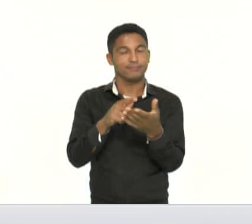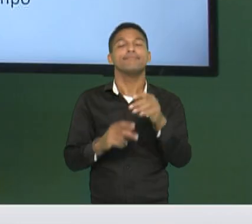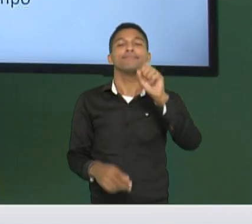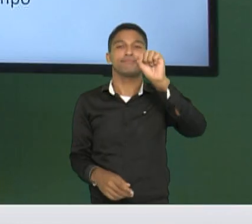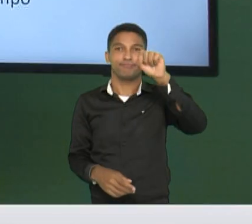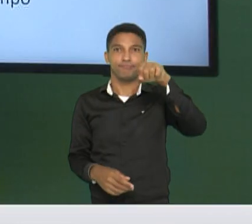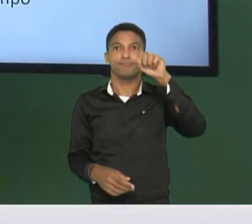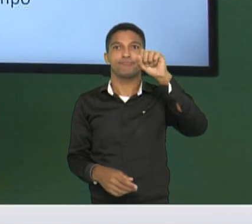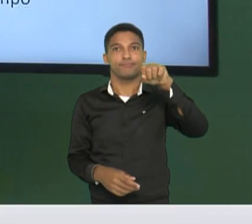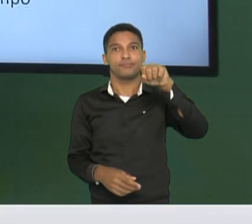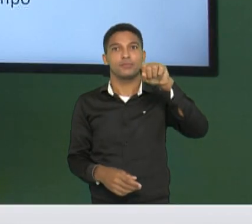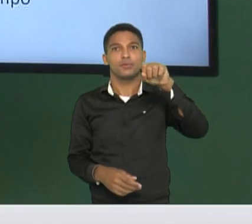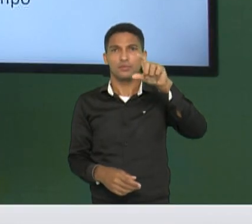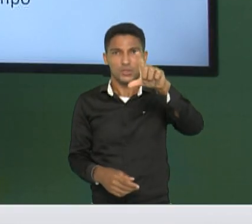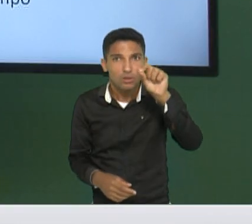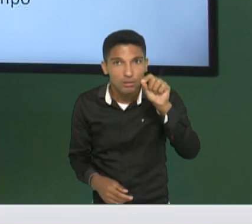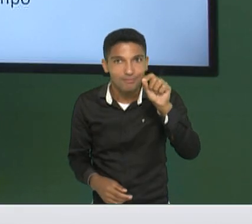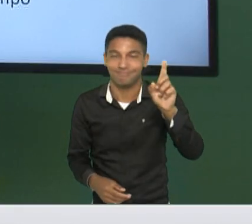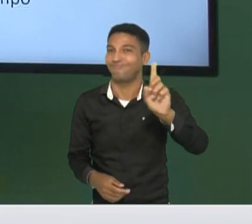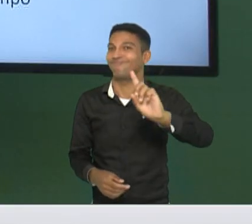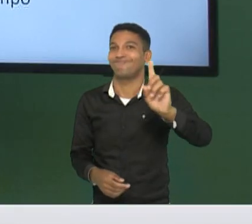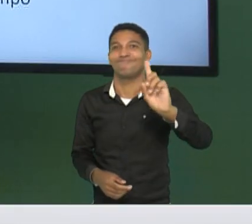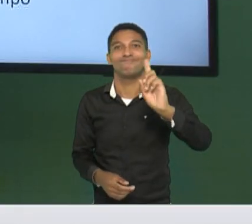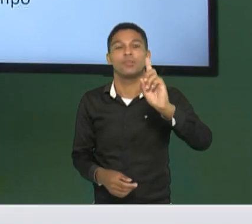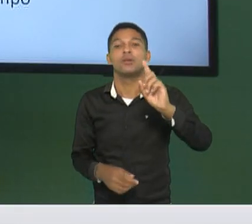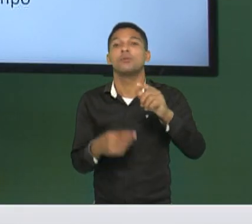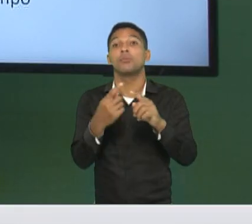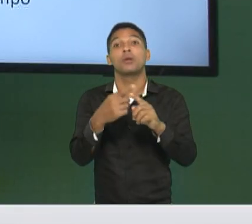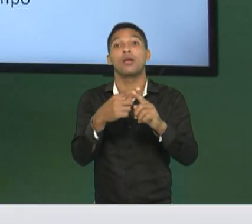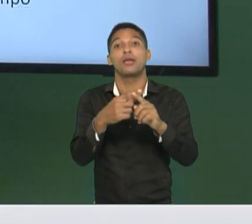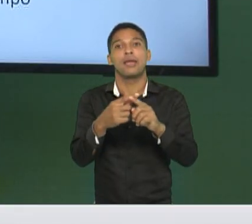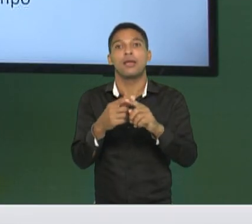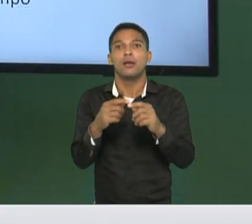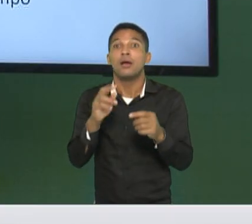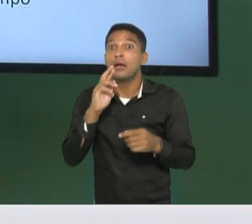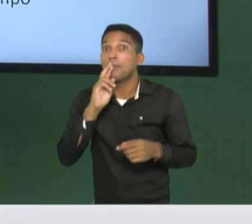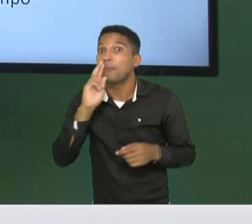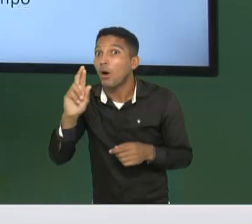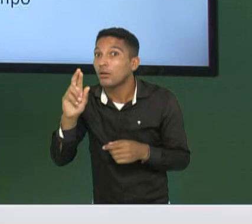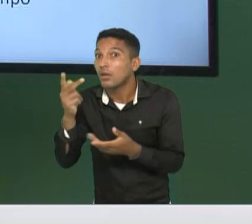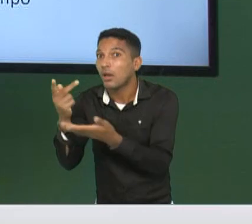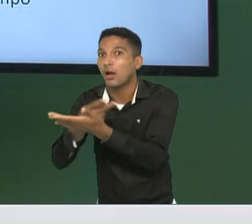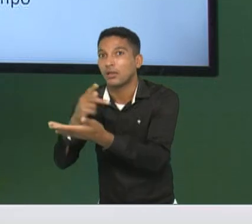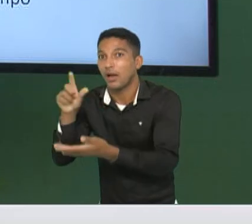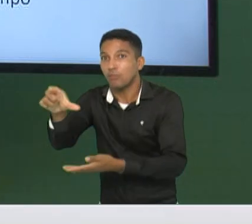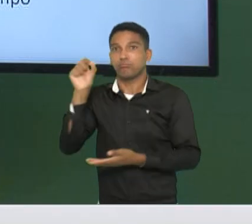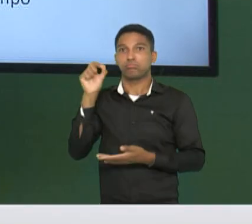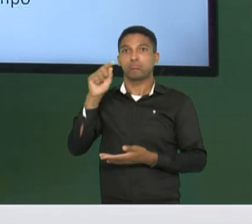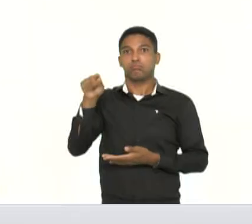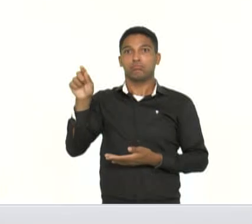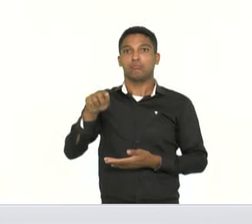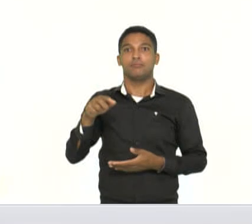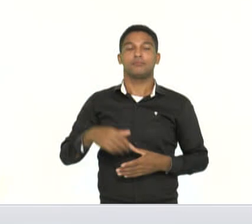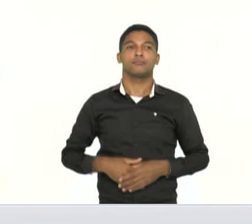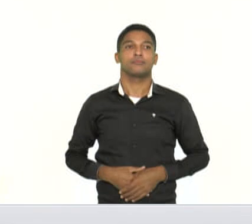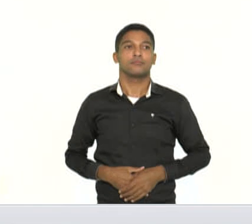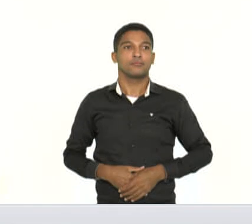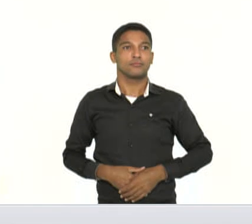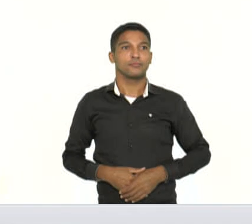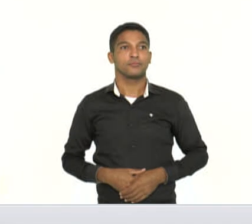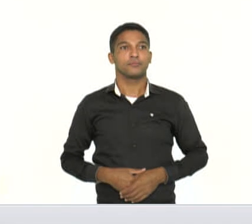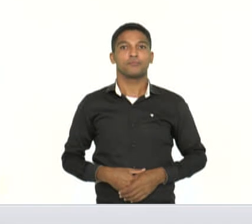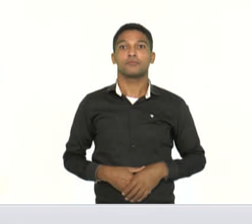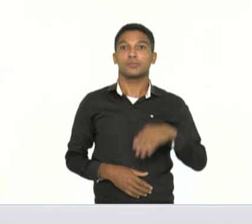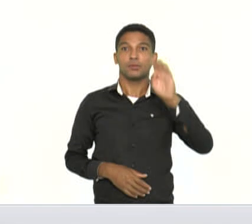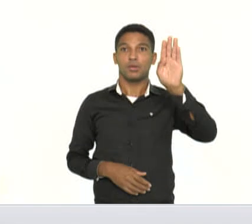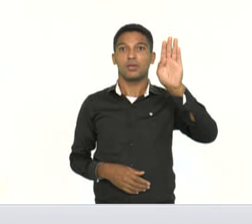né? Marco ela? Não. Não por quê? Porque ele quer a errada, ele quer a incorreta. Letra B. Entre 80